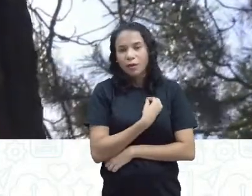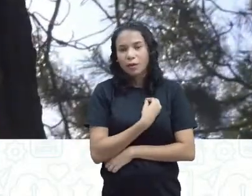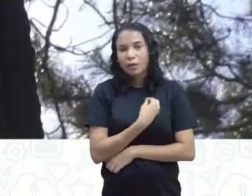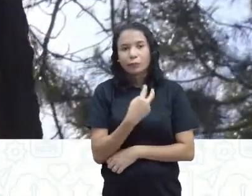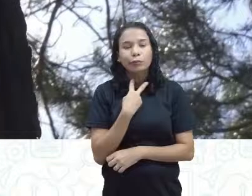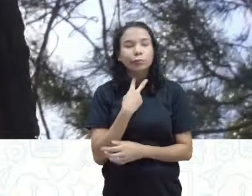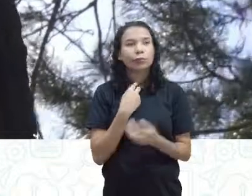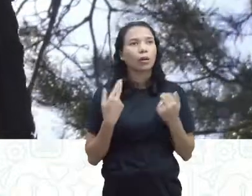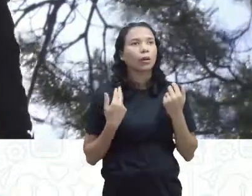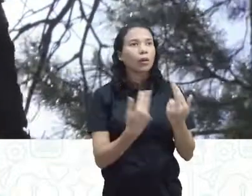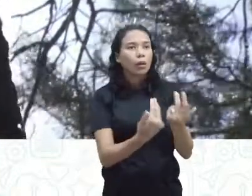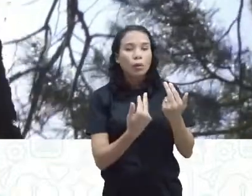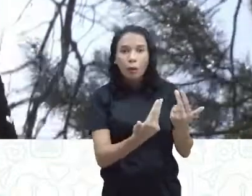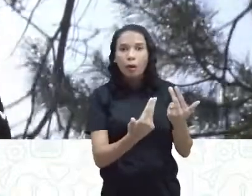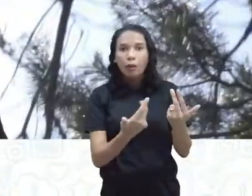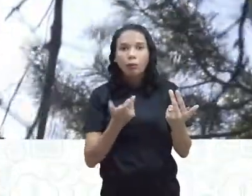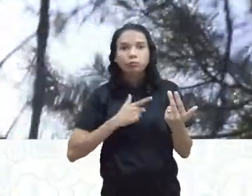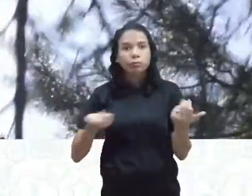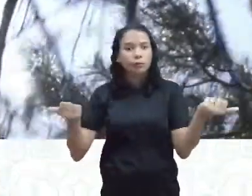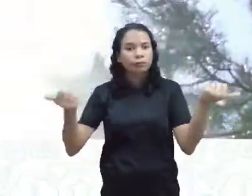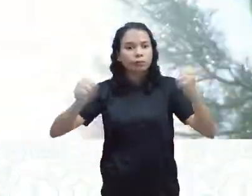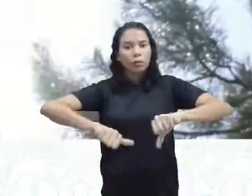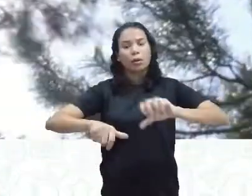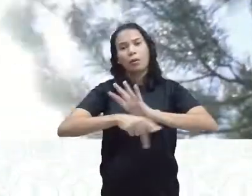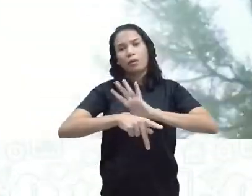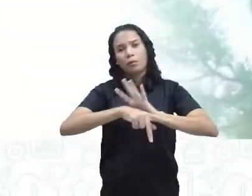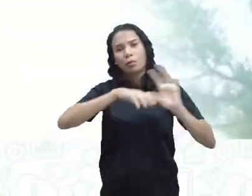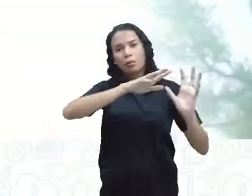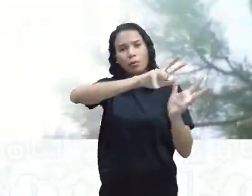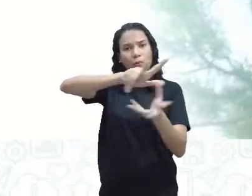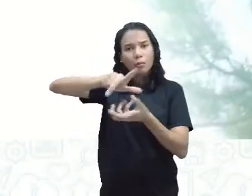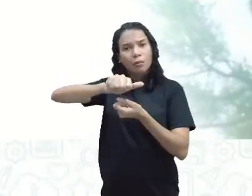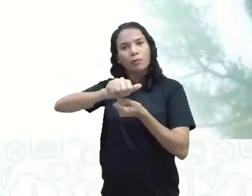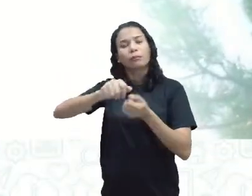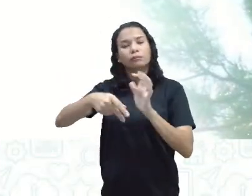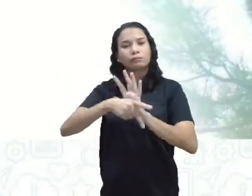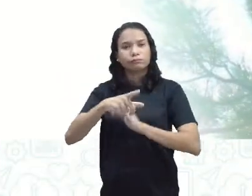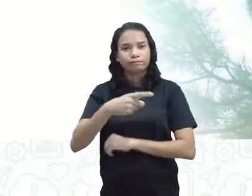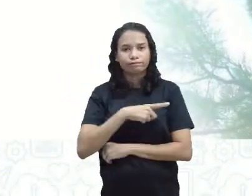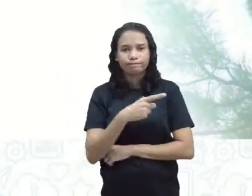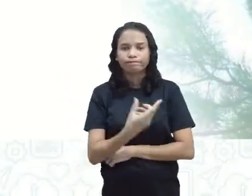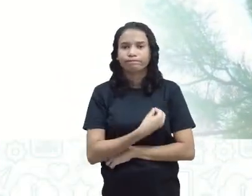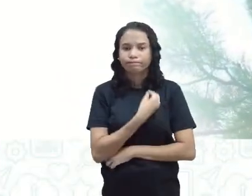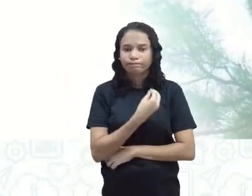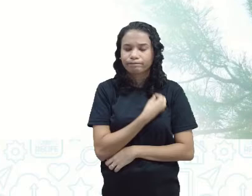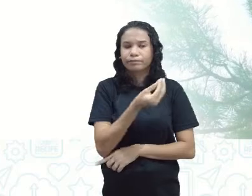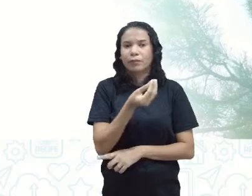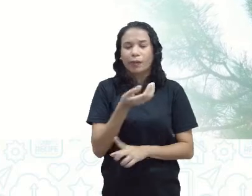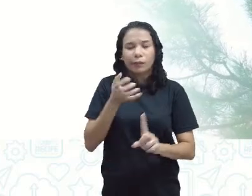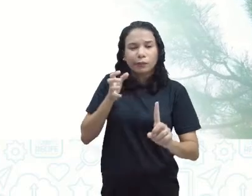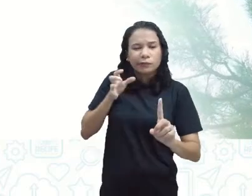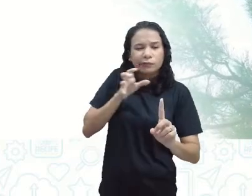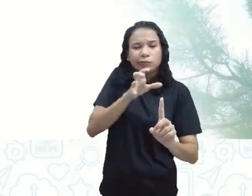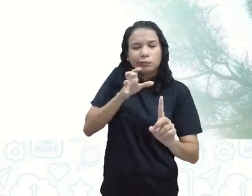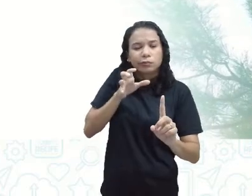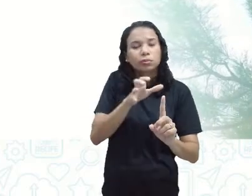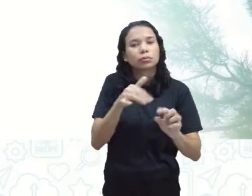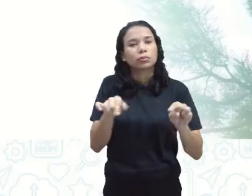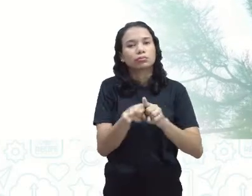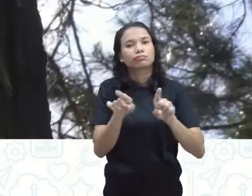para continuar, porque senão a gente vai acabar, né, com o nosso planeta Terra, vai dificultar a